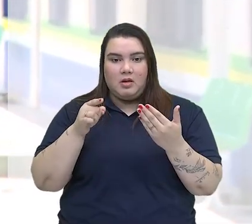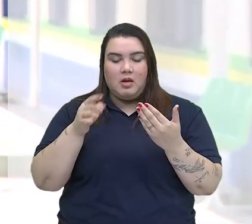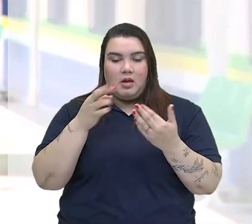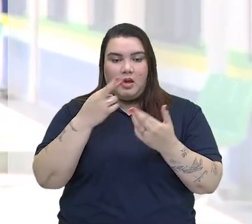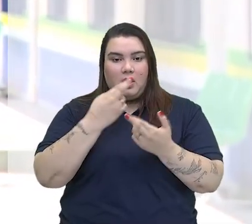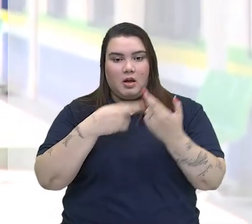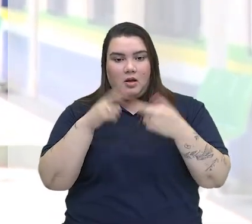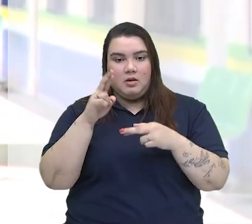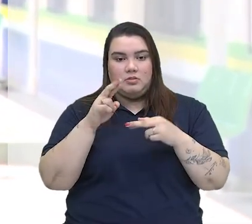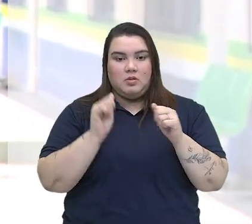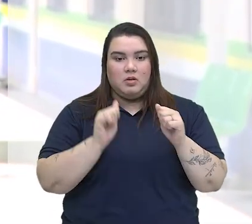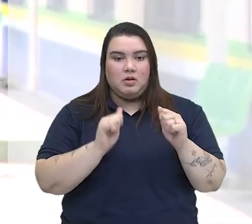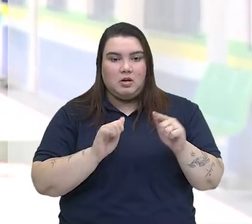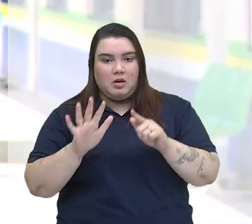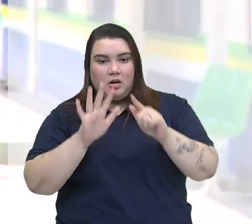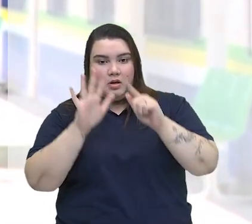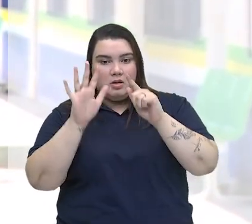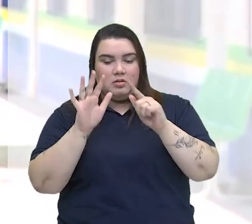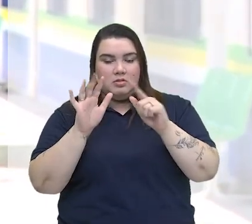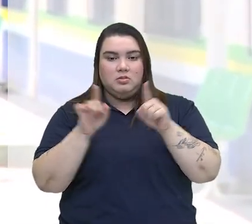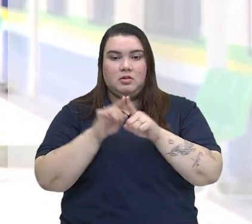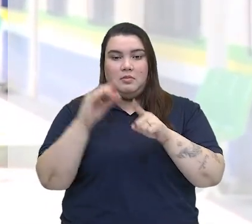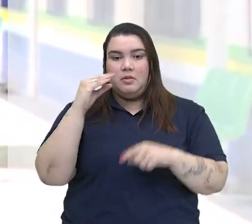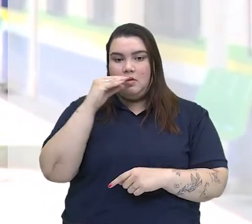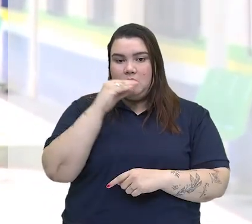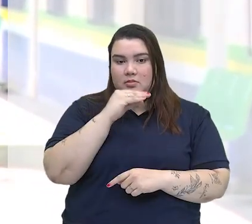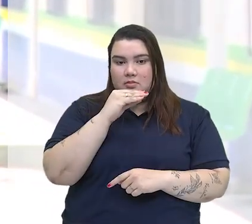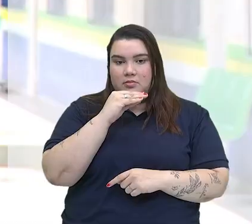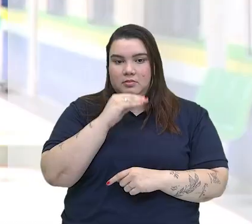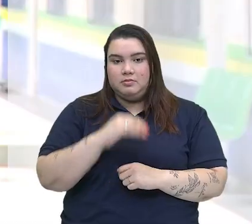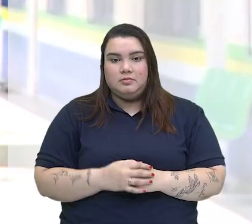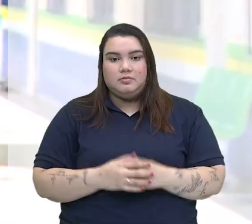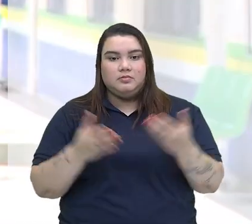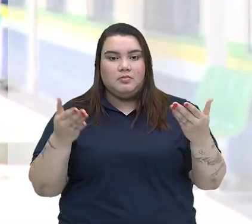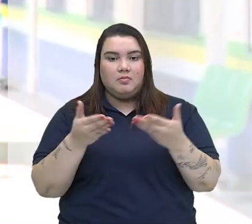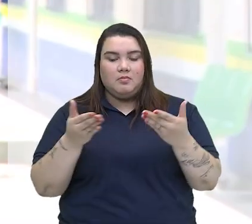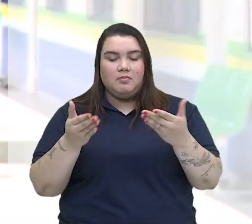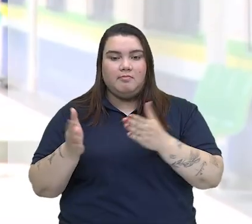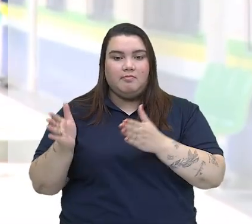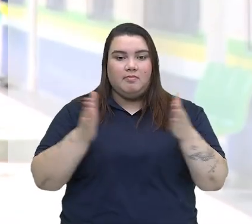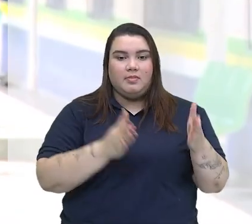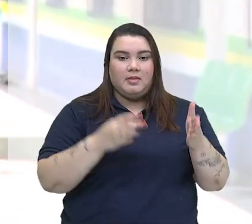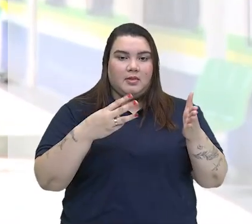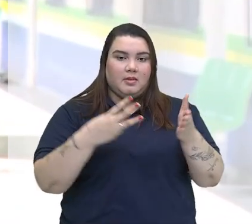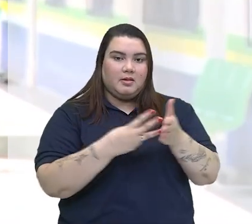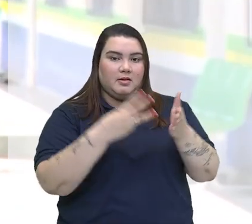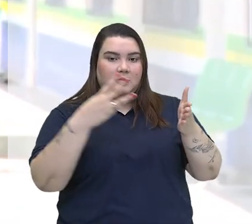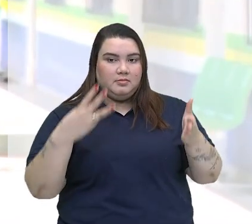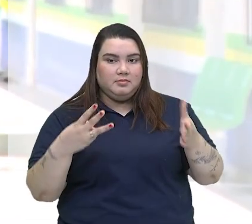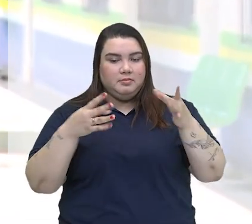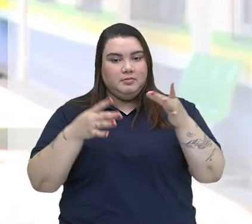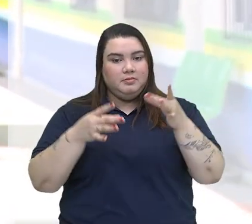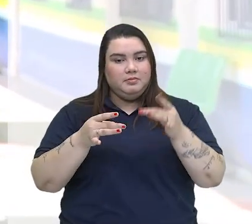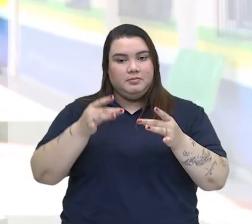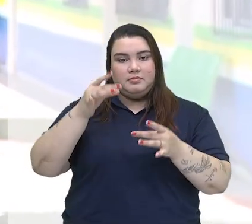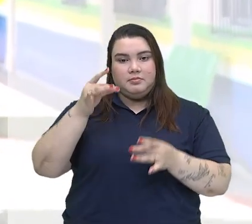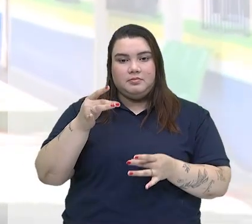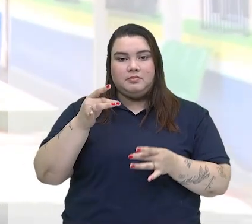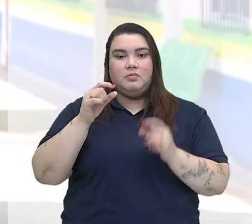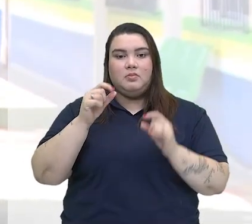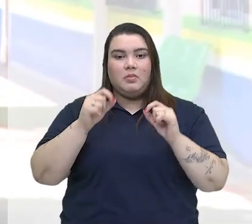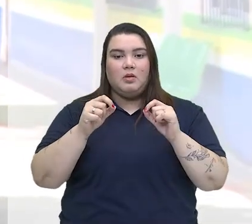liberar gás, ela também libera muito calor. E agora nós vamos para a nossa terceira parte, que nós vamos